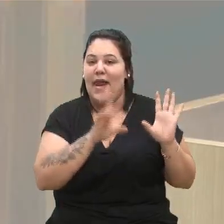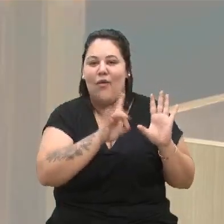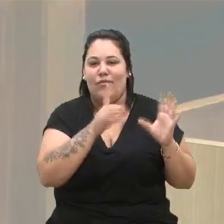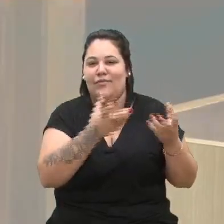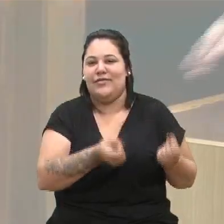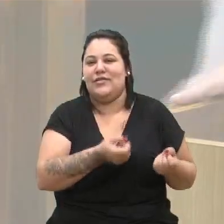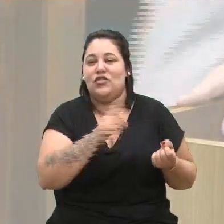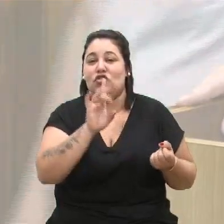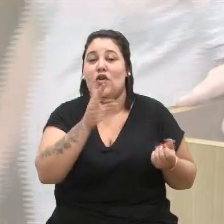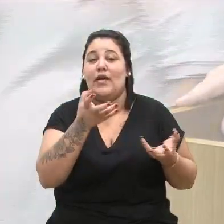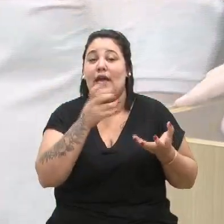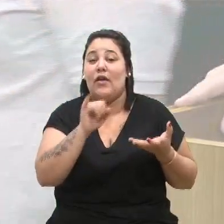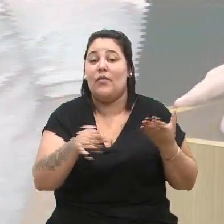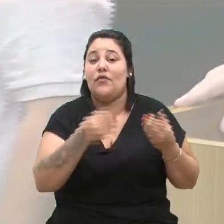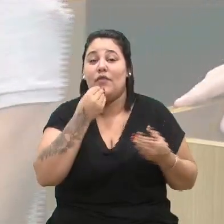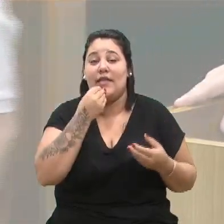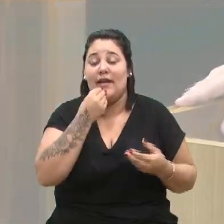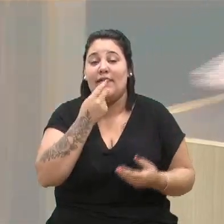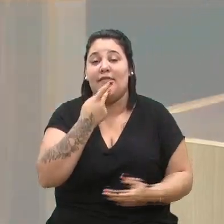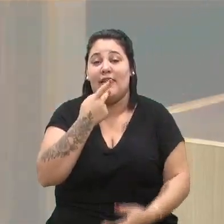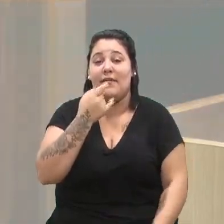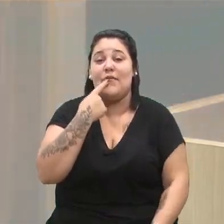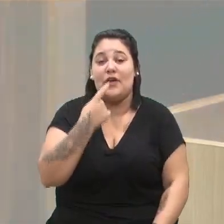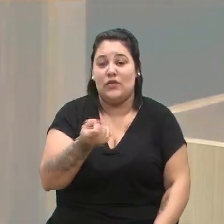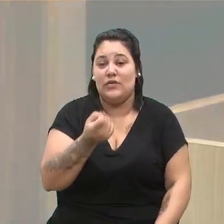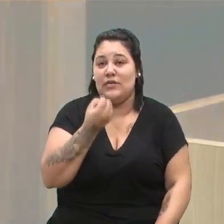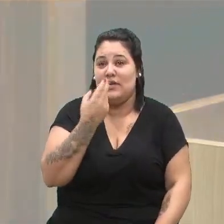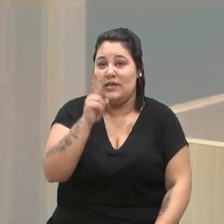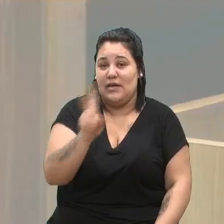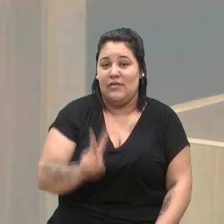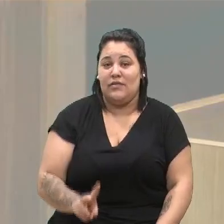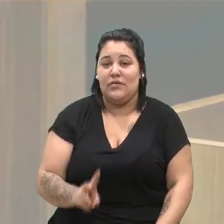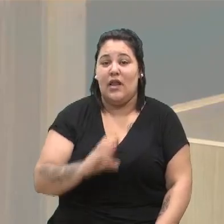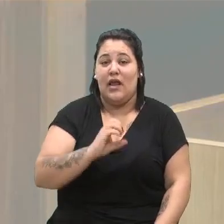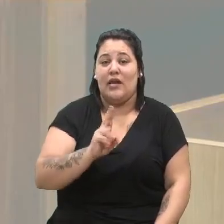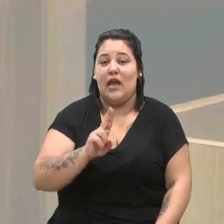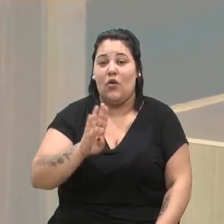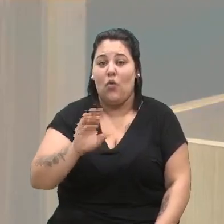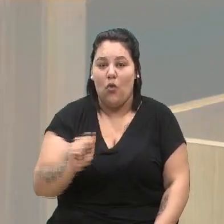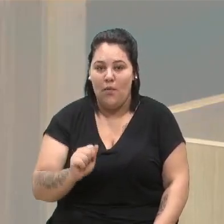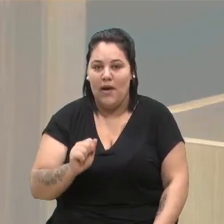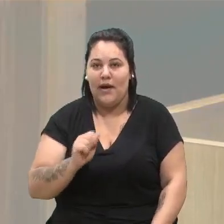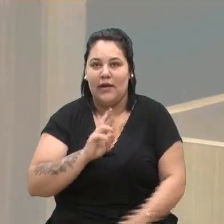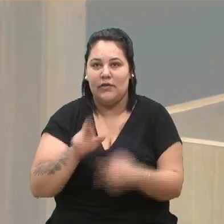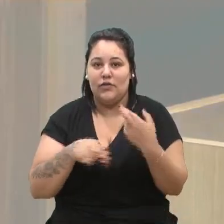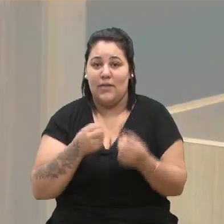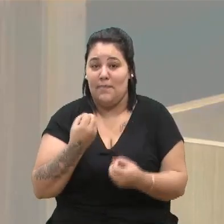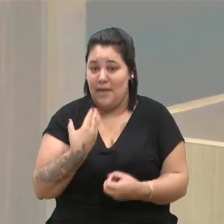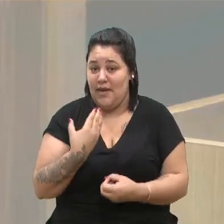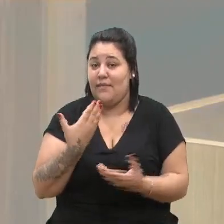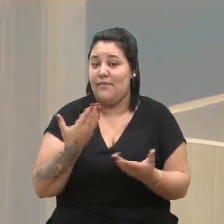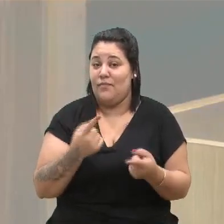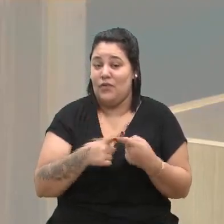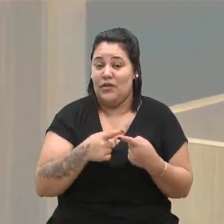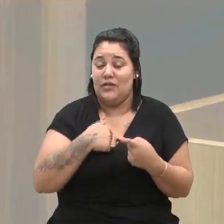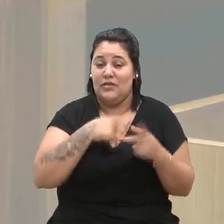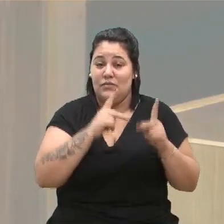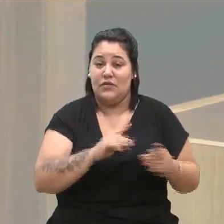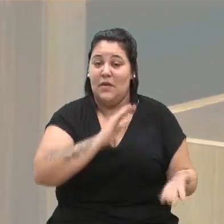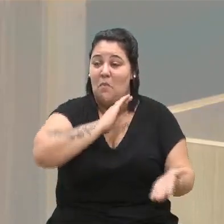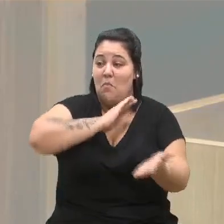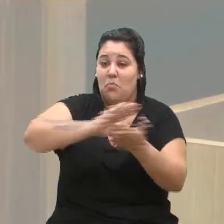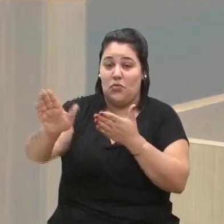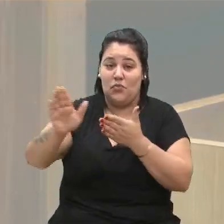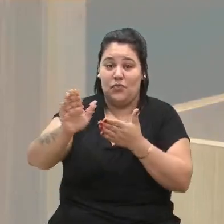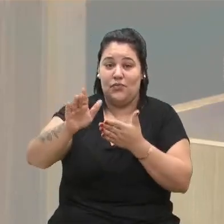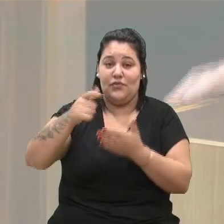um ganchinho e dizer para ela que funciona bem na Venezuela e em Cuba, né? A gente nota que o pessoal está todo fugindo para lá, porque é uma política que funciona